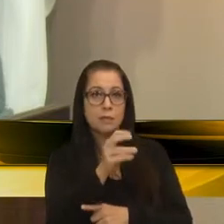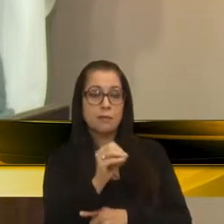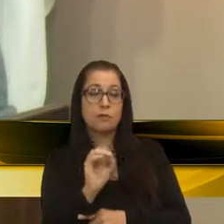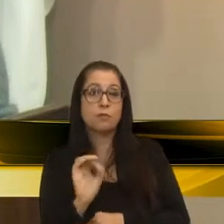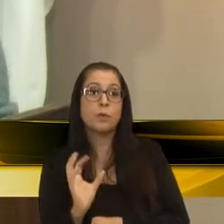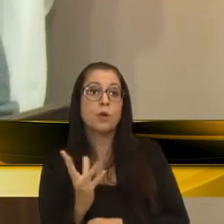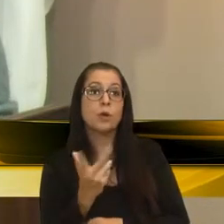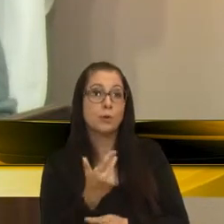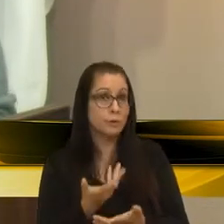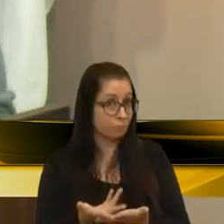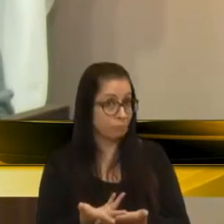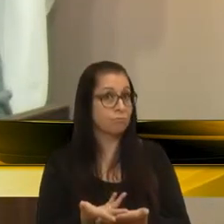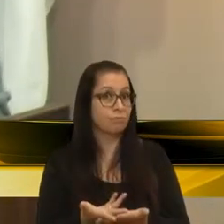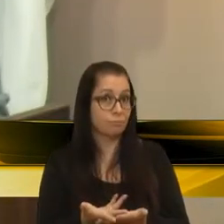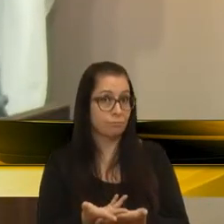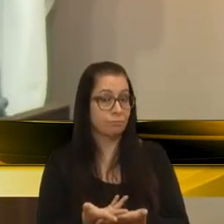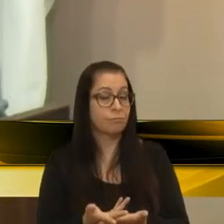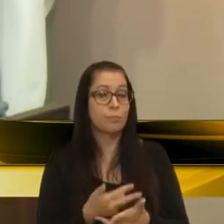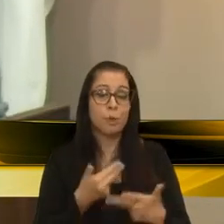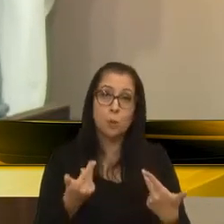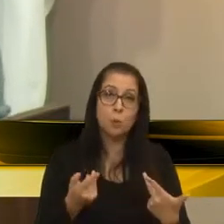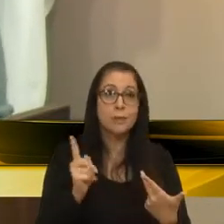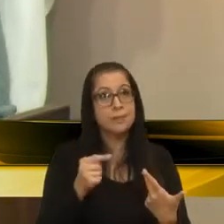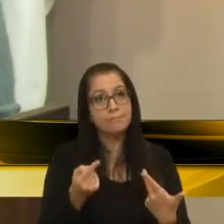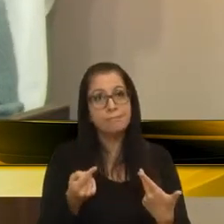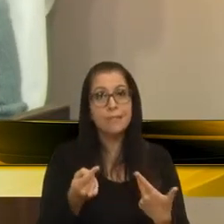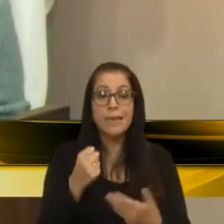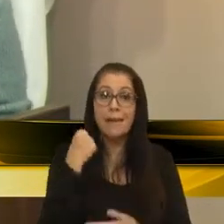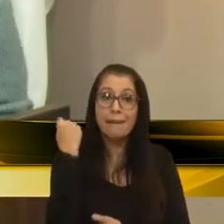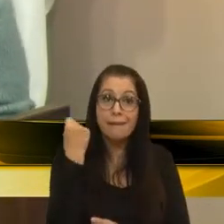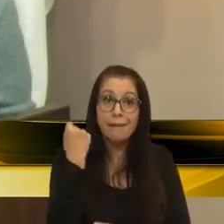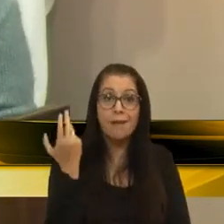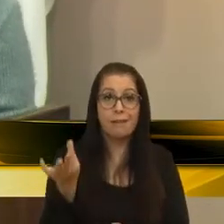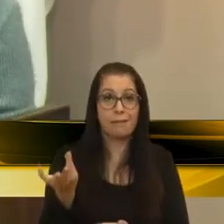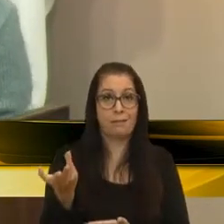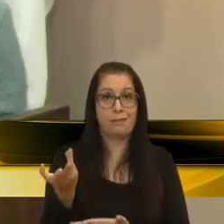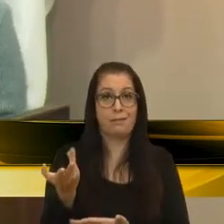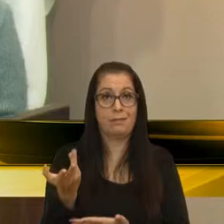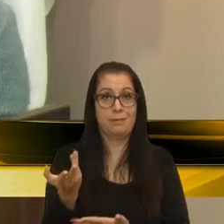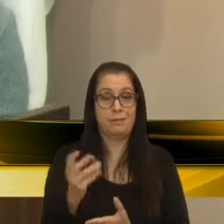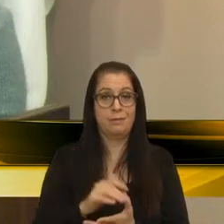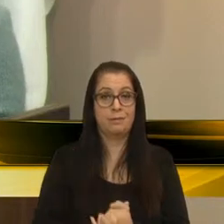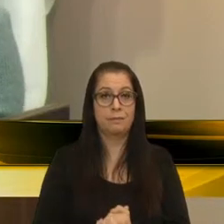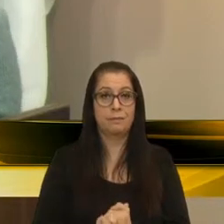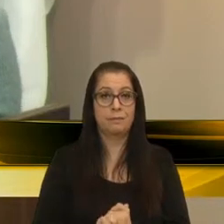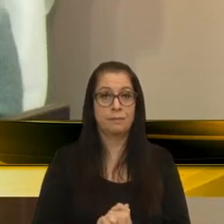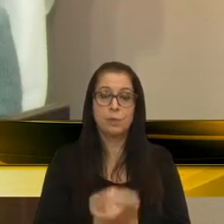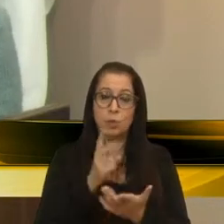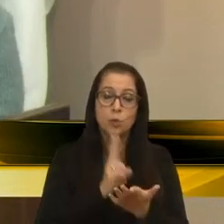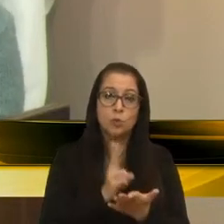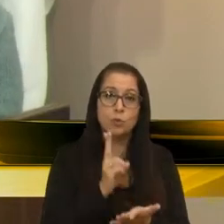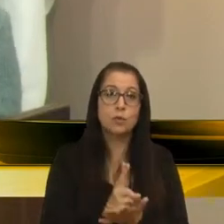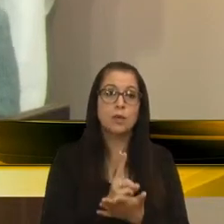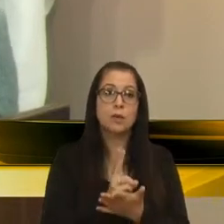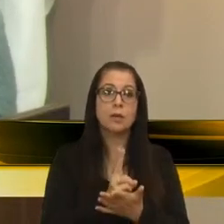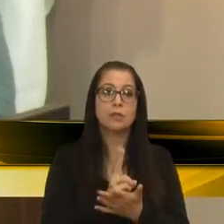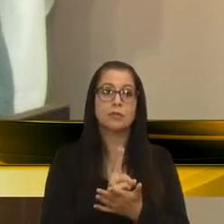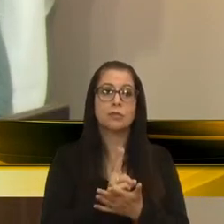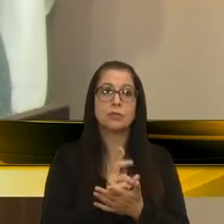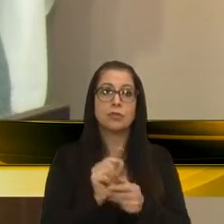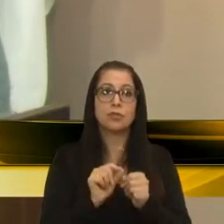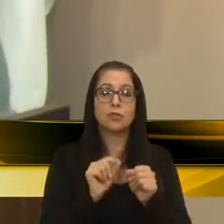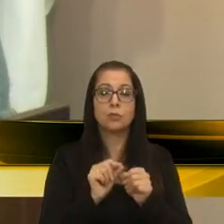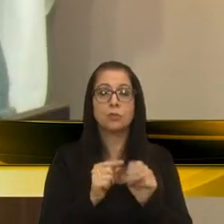milhões. Né? Uma coisa que é muito grave no sentido da continuidade da prestação de